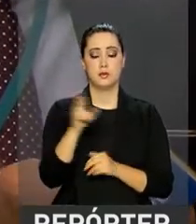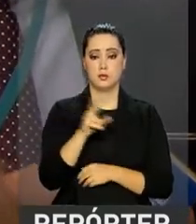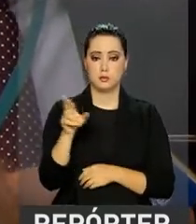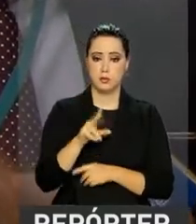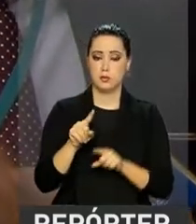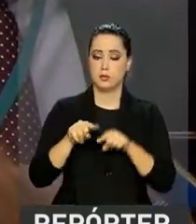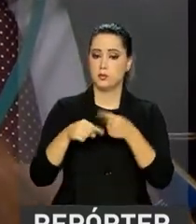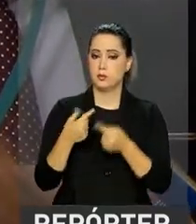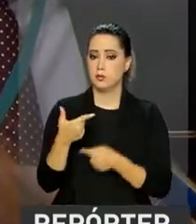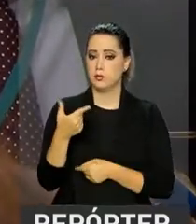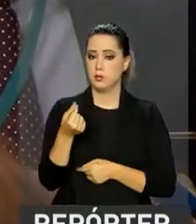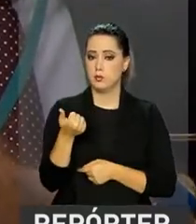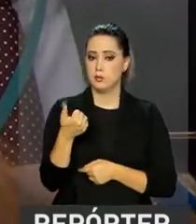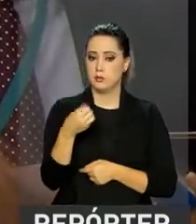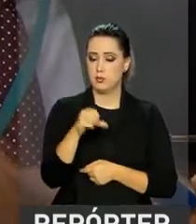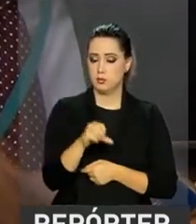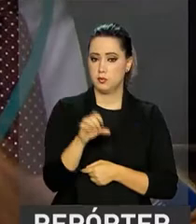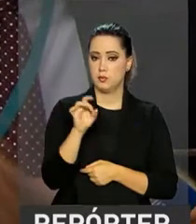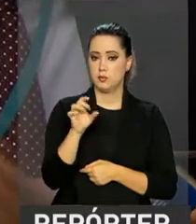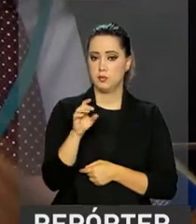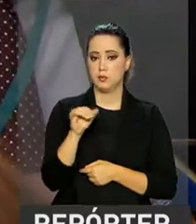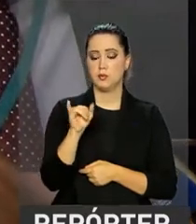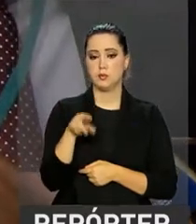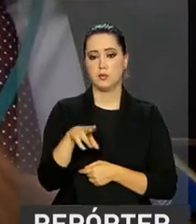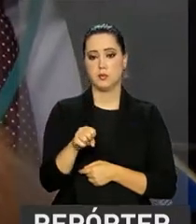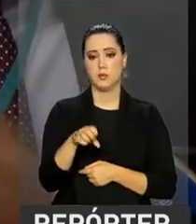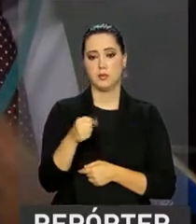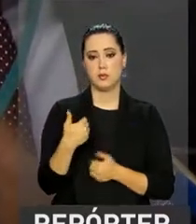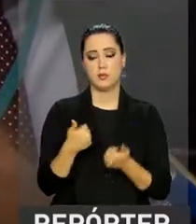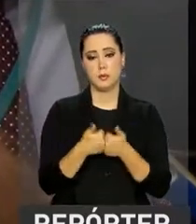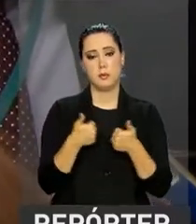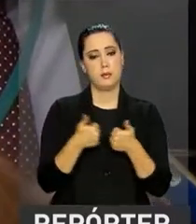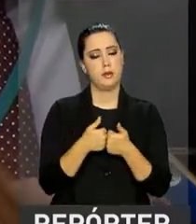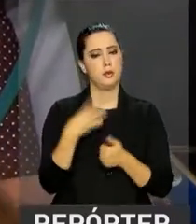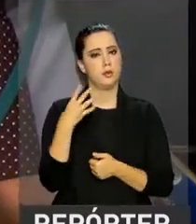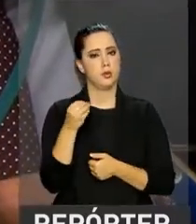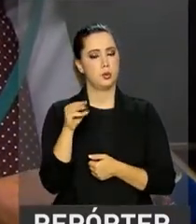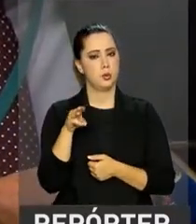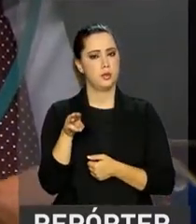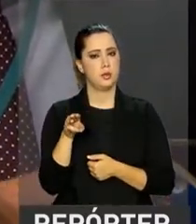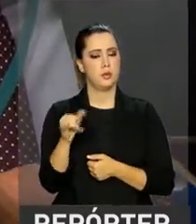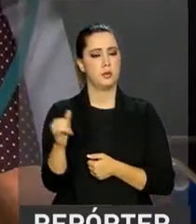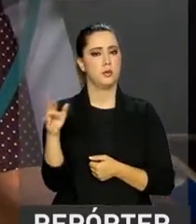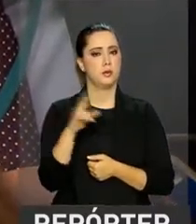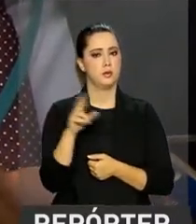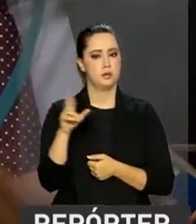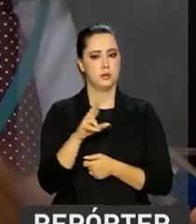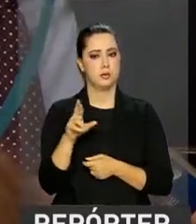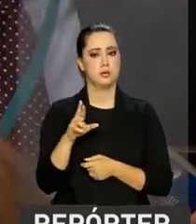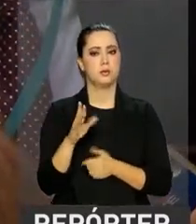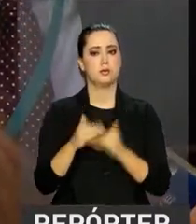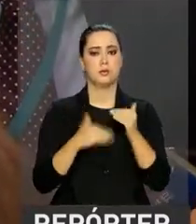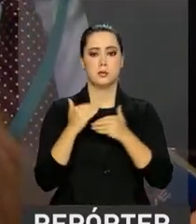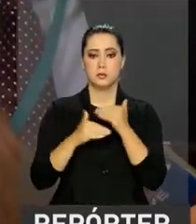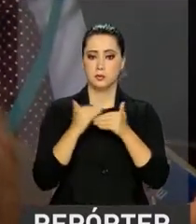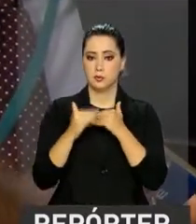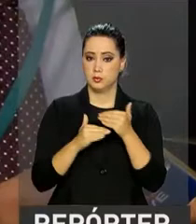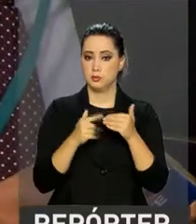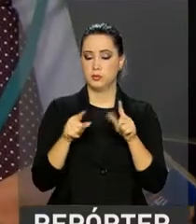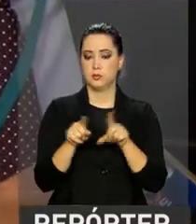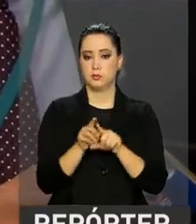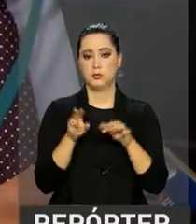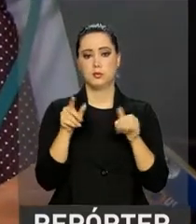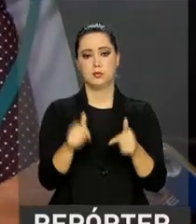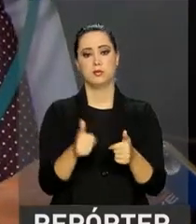2019 só gasto com previdência deve crescer perto de 40 milhões de reais no crescimento da da do gasto total